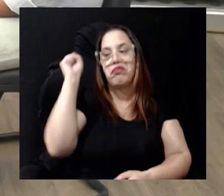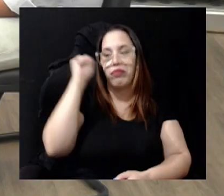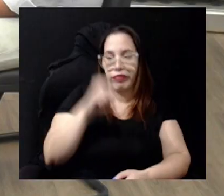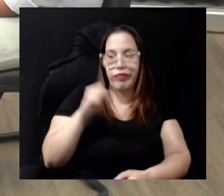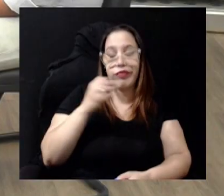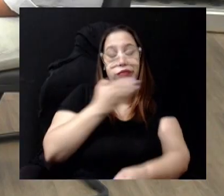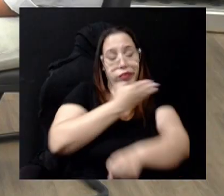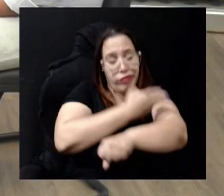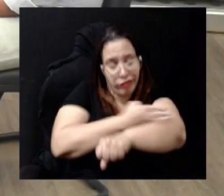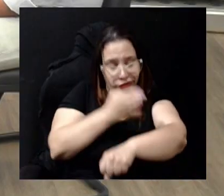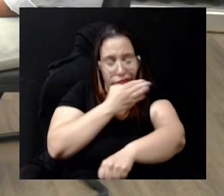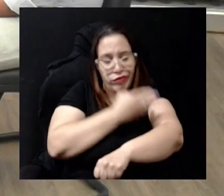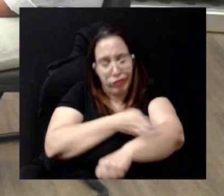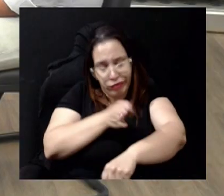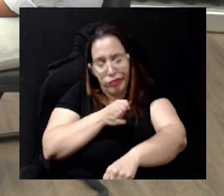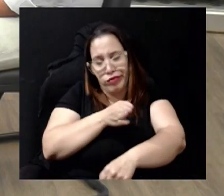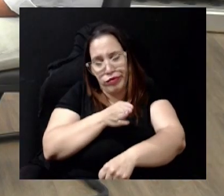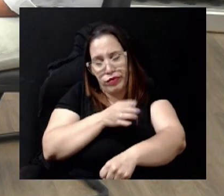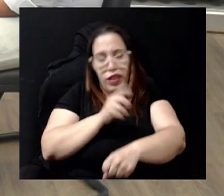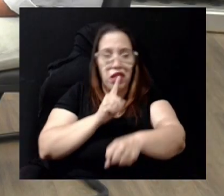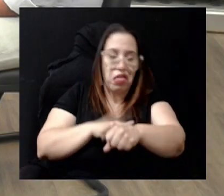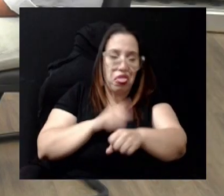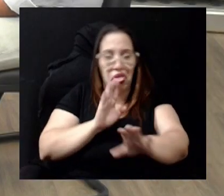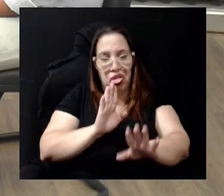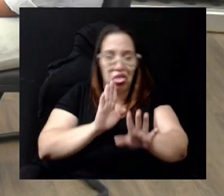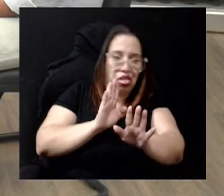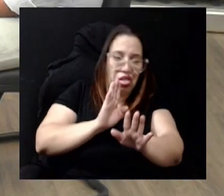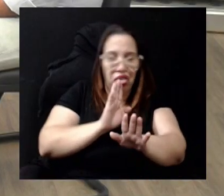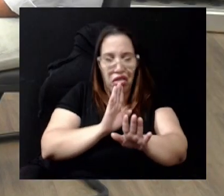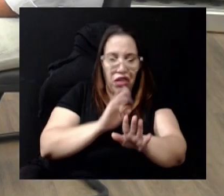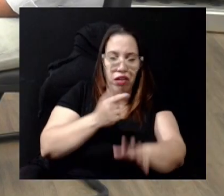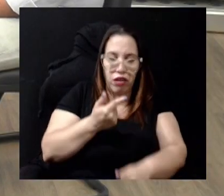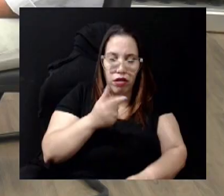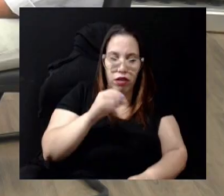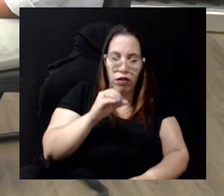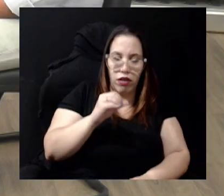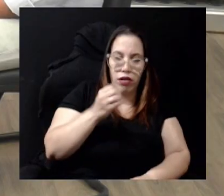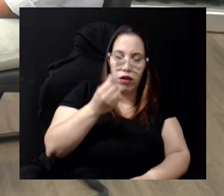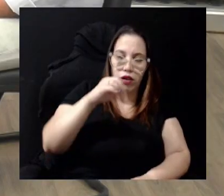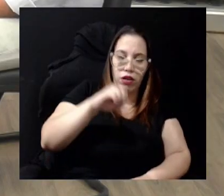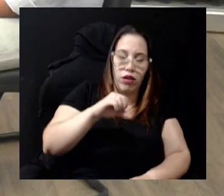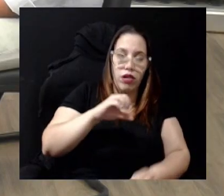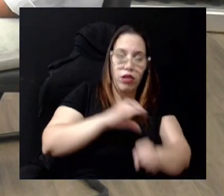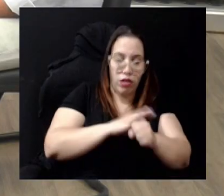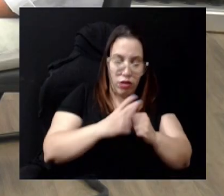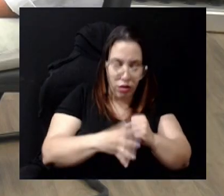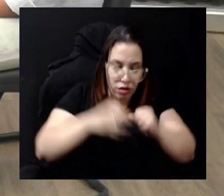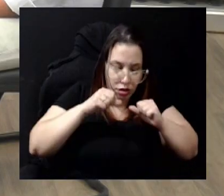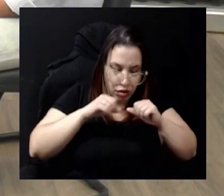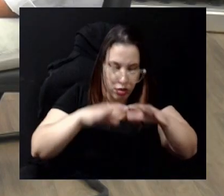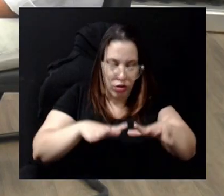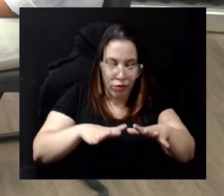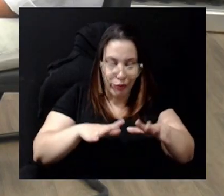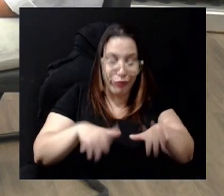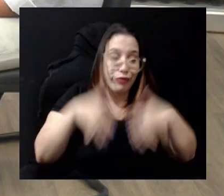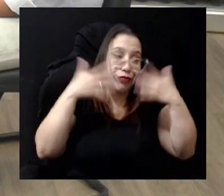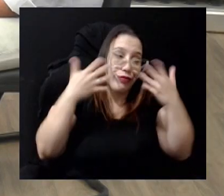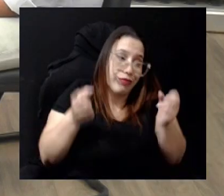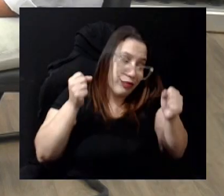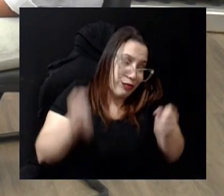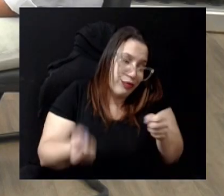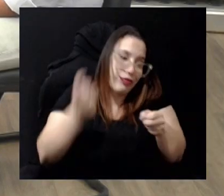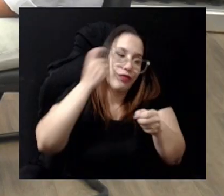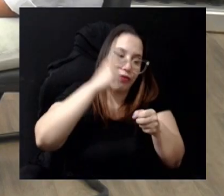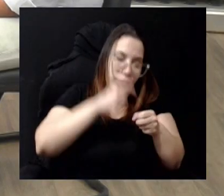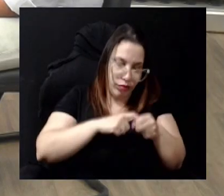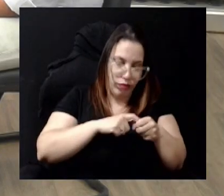de verão, deu uma pausa em 2019, tivemos a pandemia, como o professor explicou, e aí pode ser que agora, este